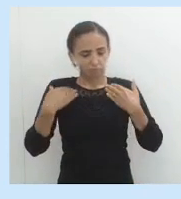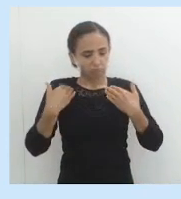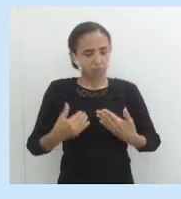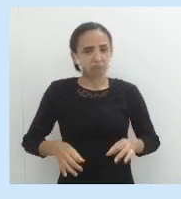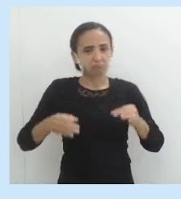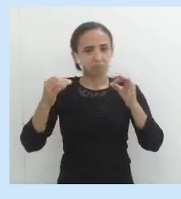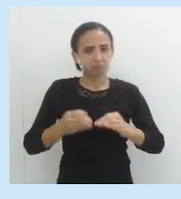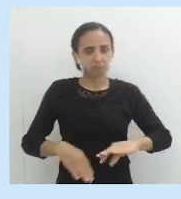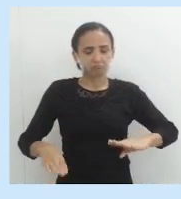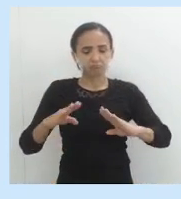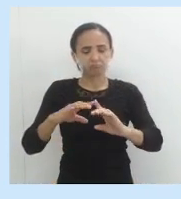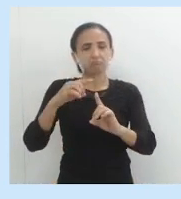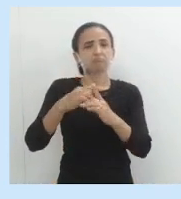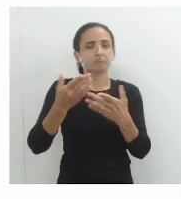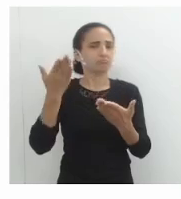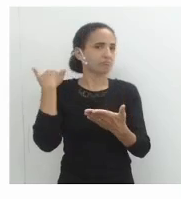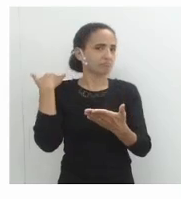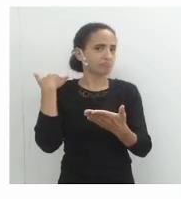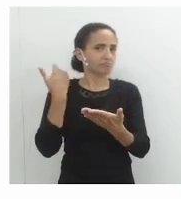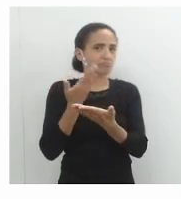um artista famoso da época.